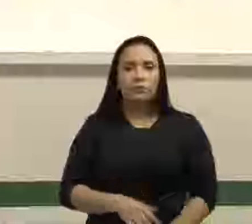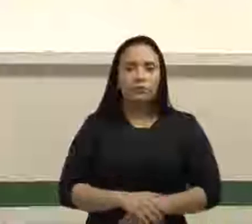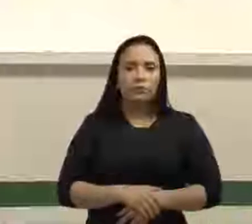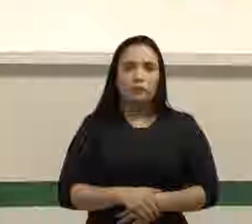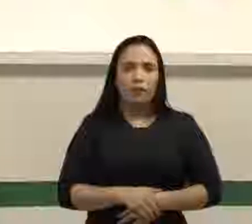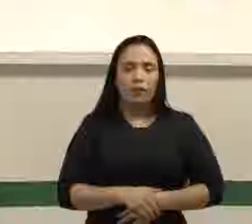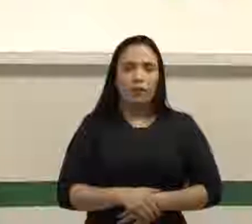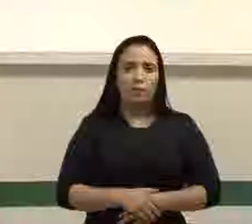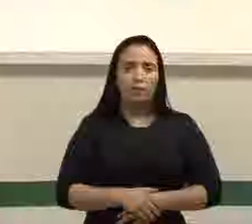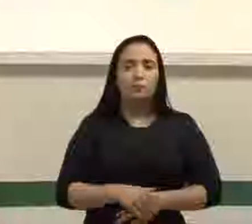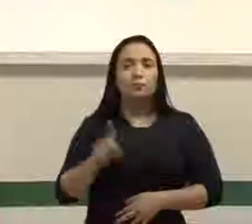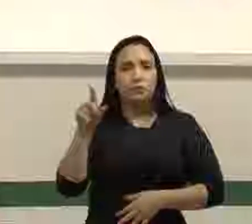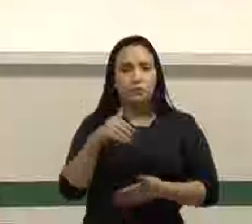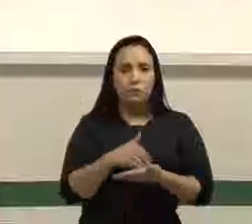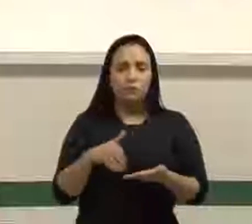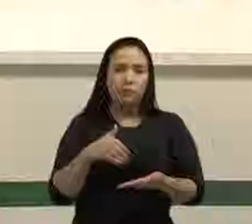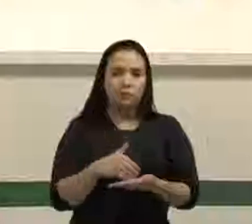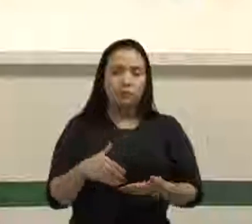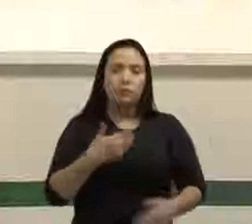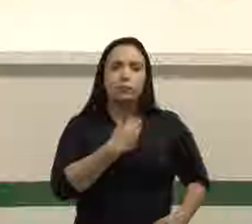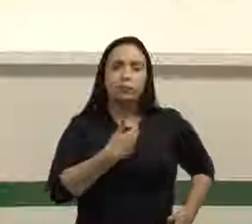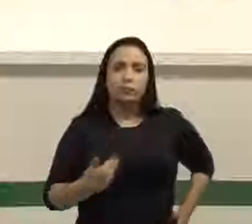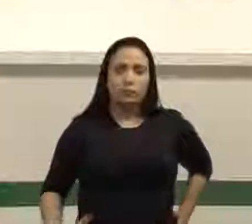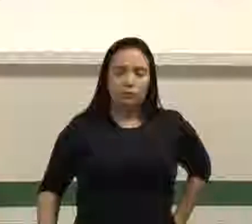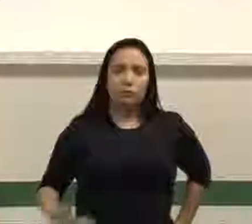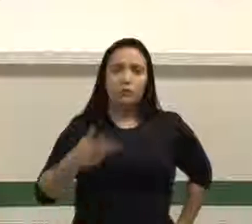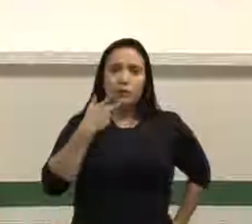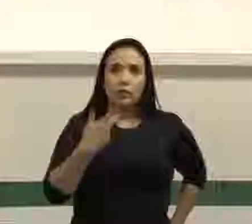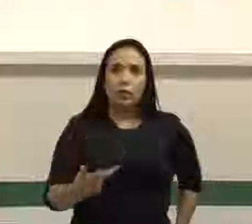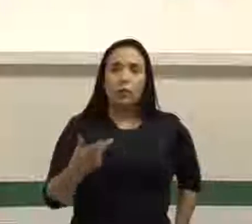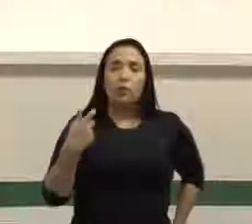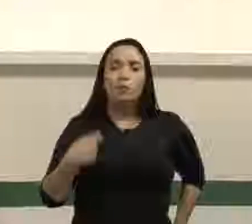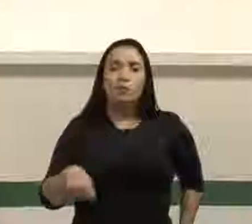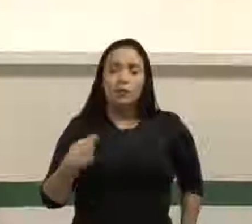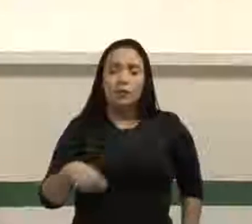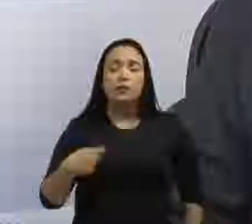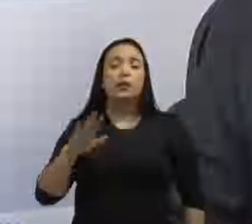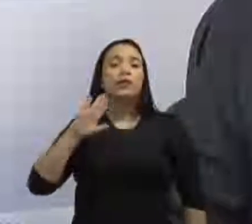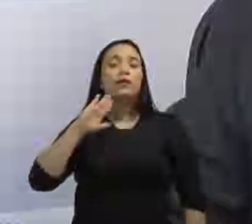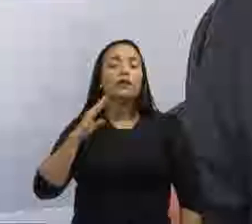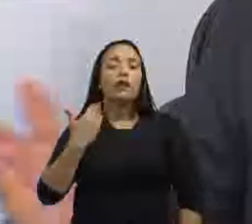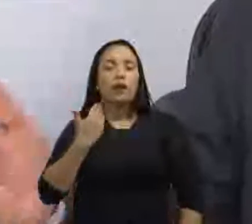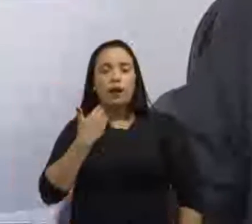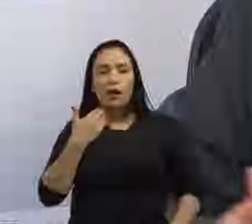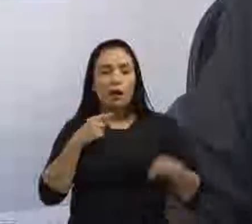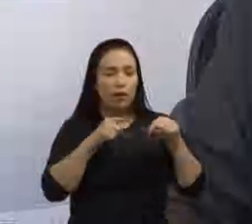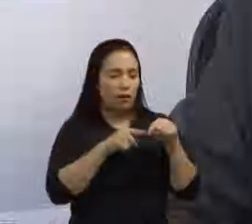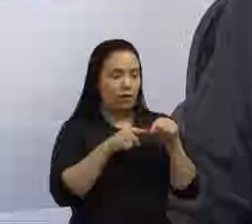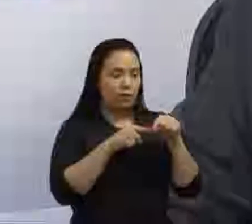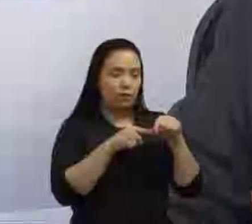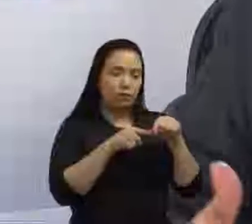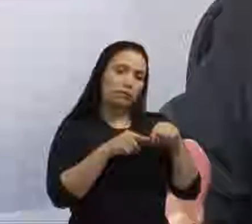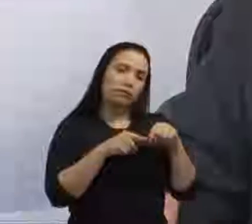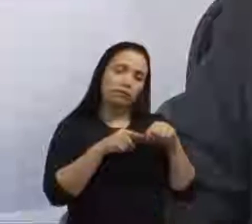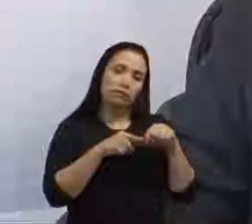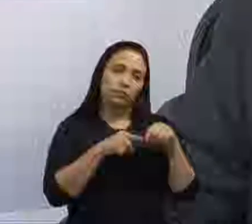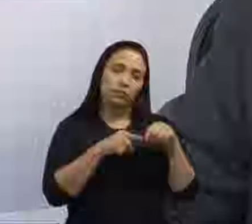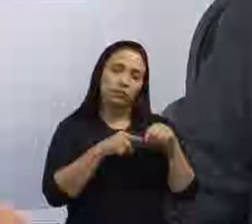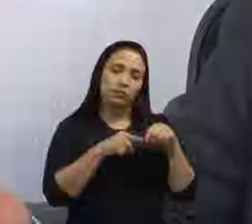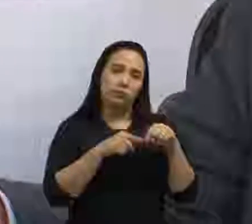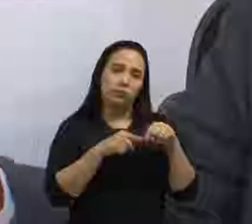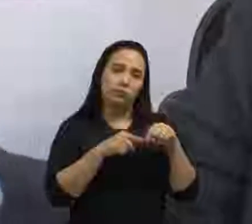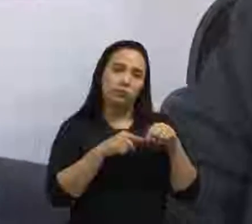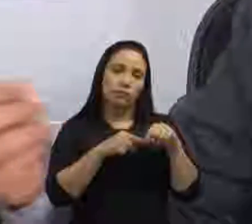Não, mas a Secretaria de Governo do Governo Federal está questionando que era para ter passado pelo delegado. Eu nem sabia disso. Eu fiz